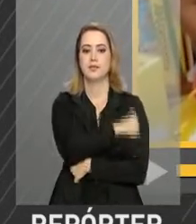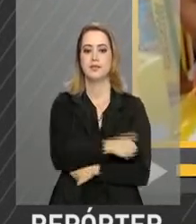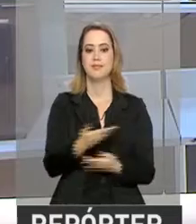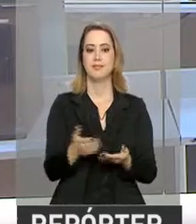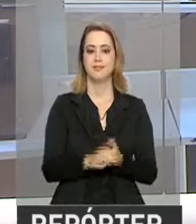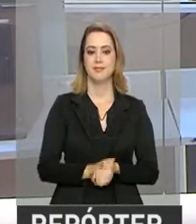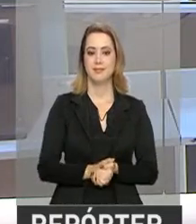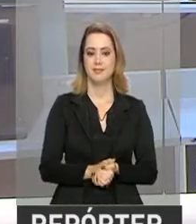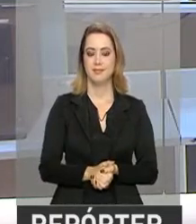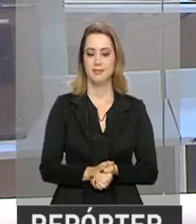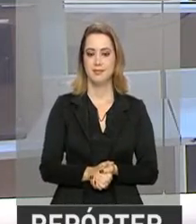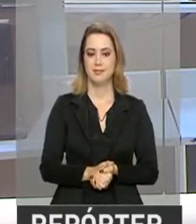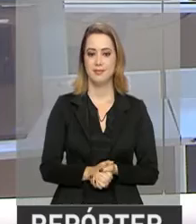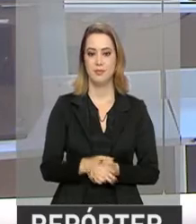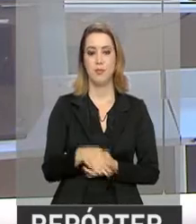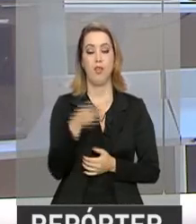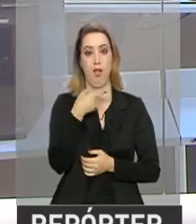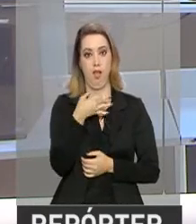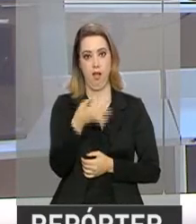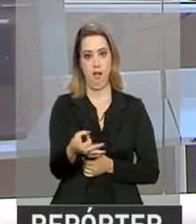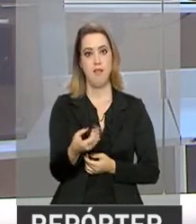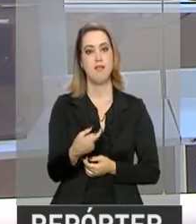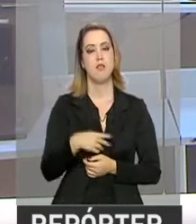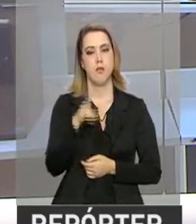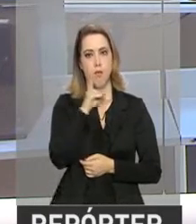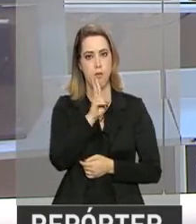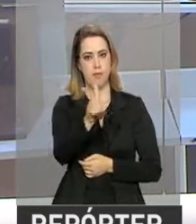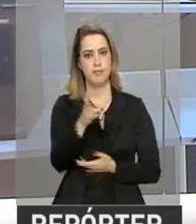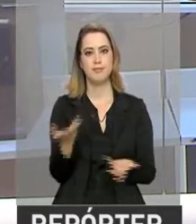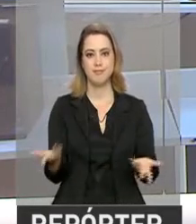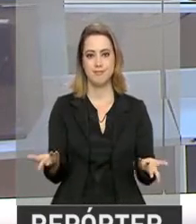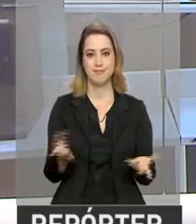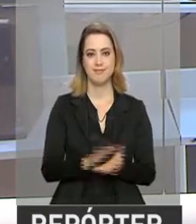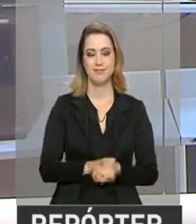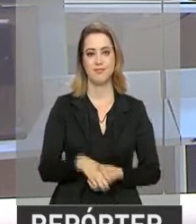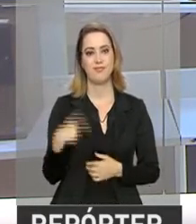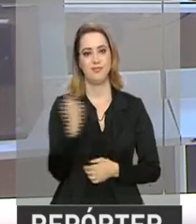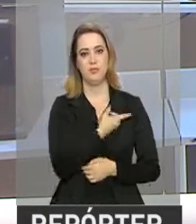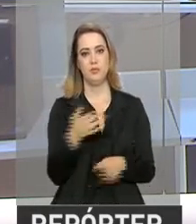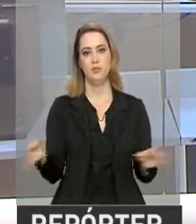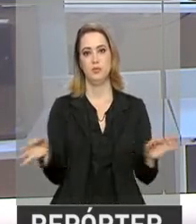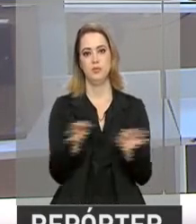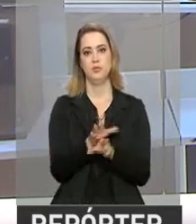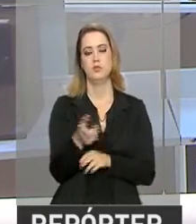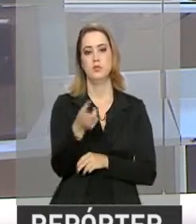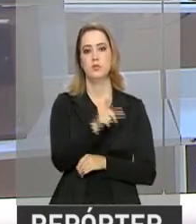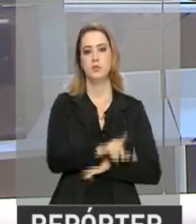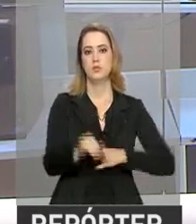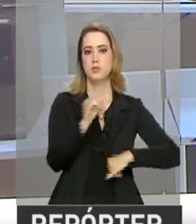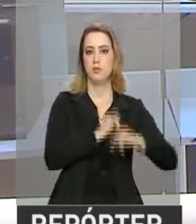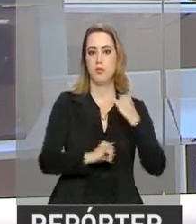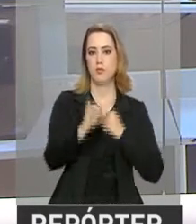Mello. Fica a dica aí, tem que prestar atenção. E nós ficamos por aqui. Voltamos a qualquer momento e